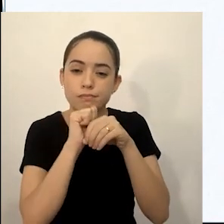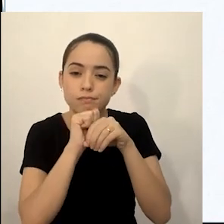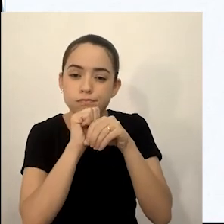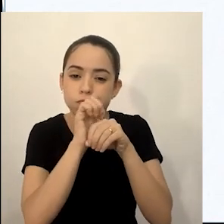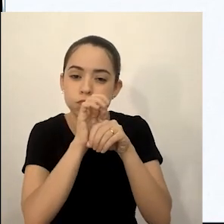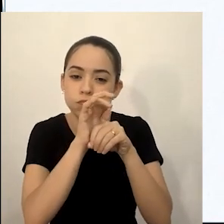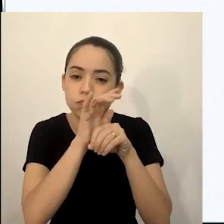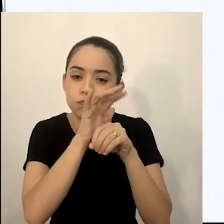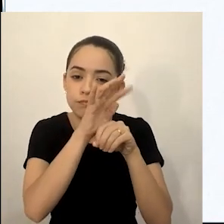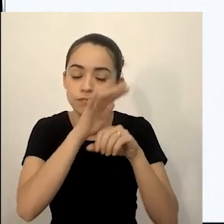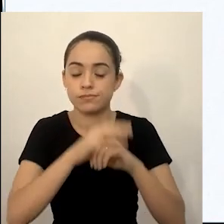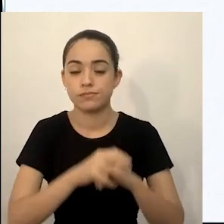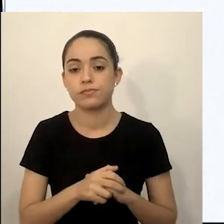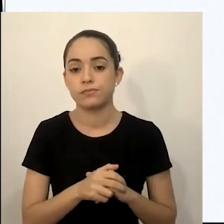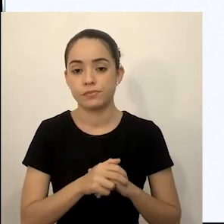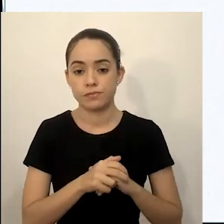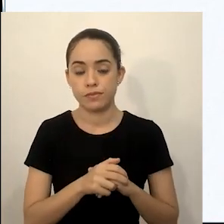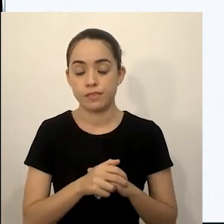2.